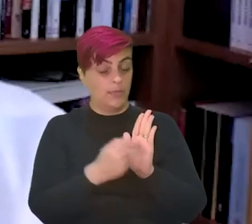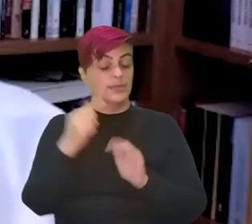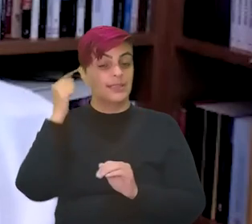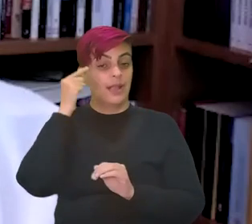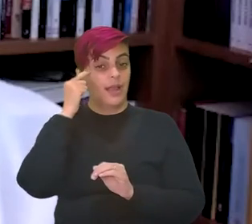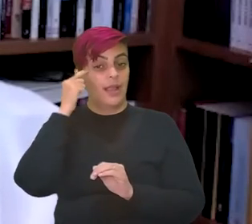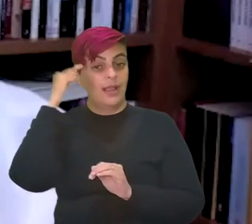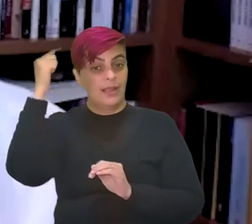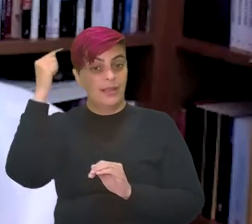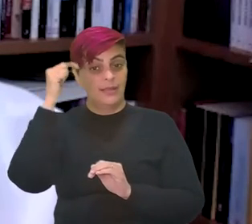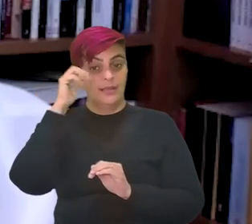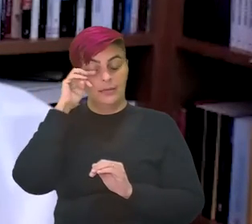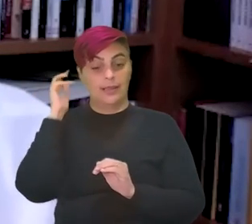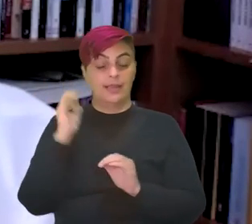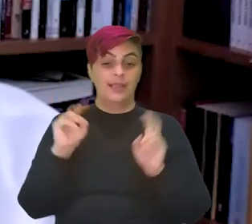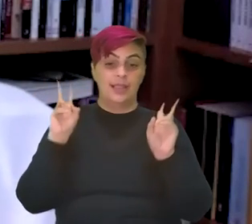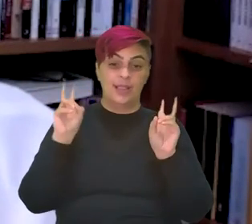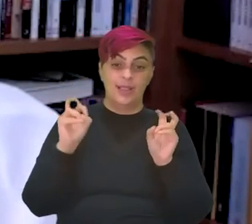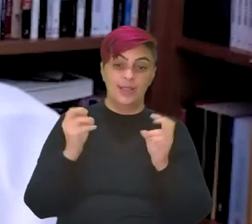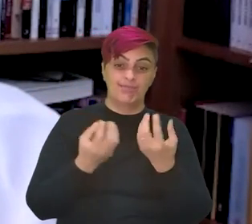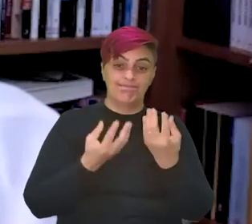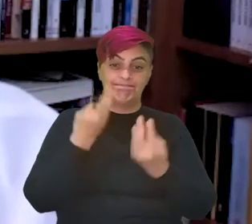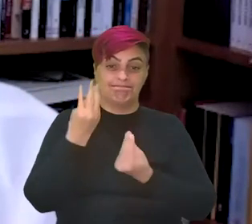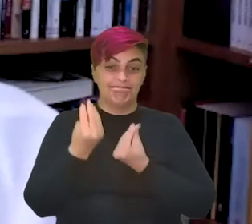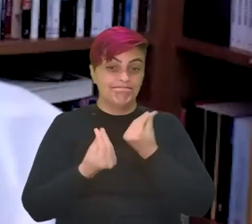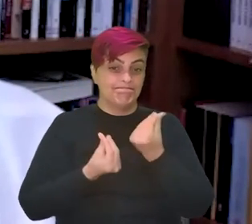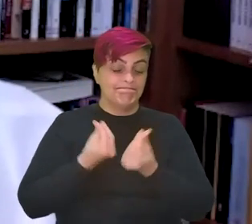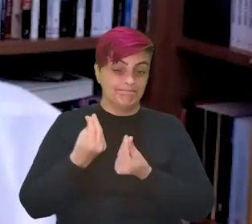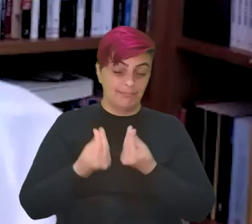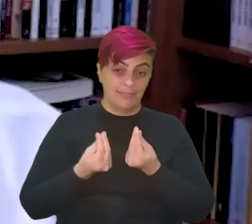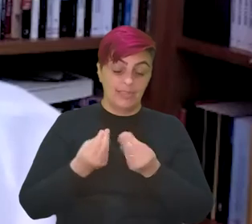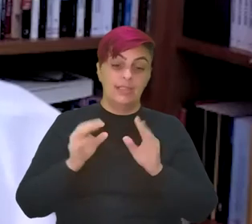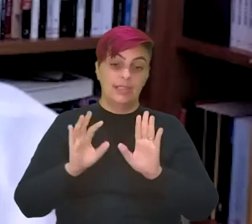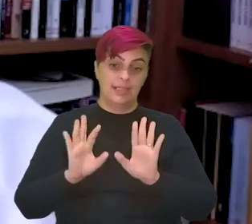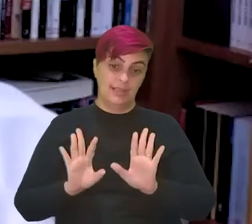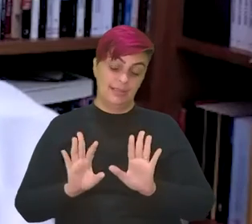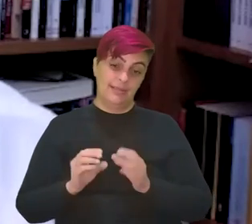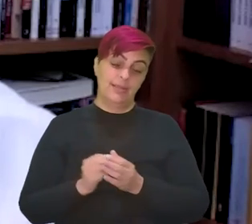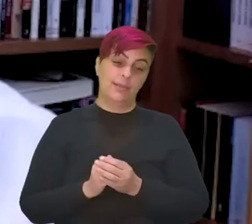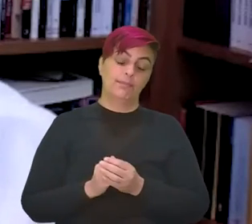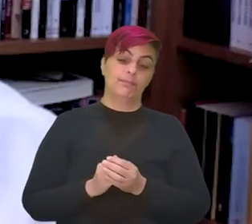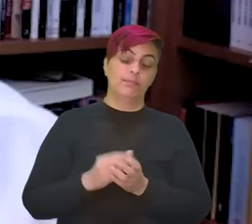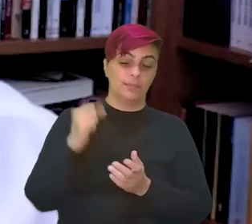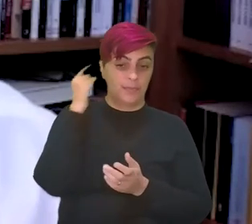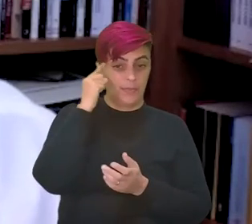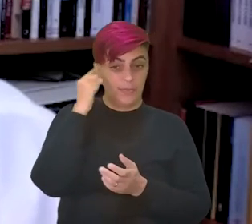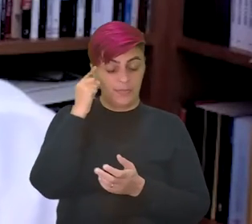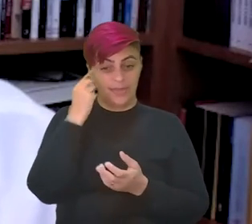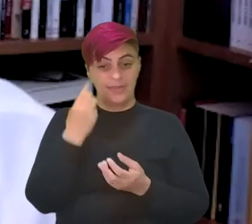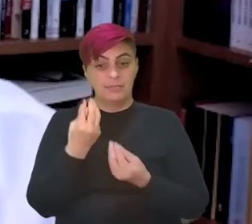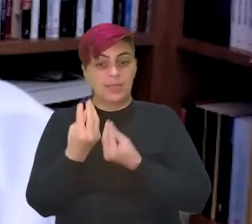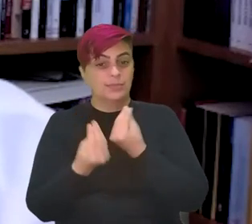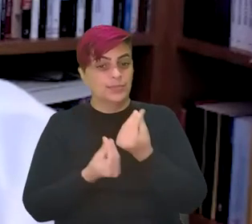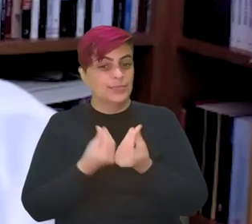atenção para a ideia de uma intersubjetividade. Né? Então, a intersubjetividade